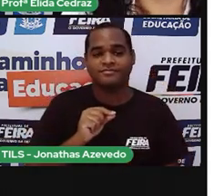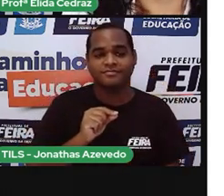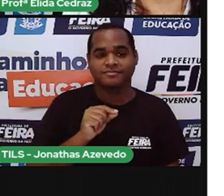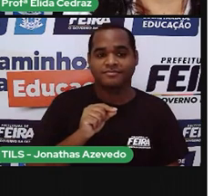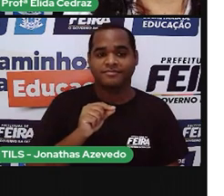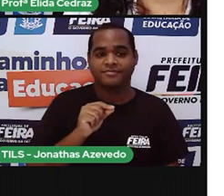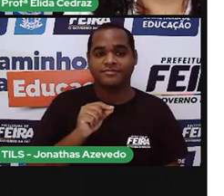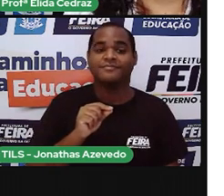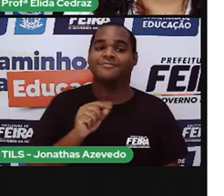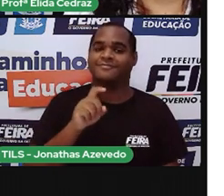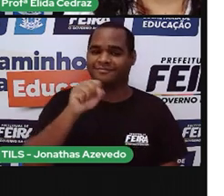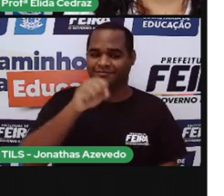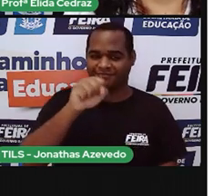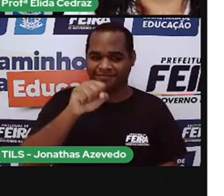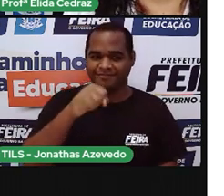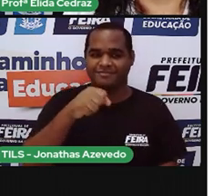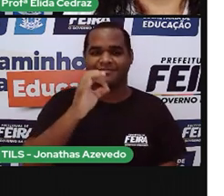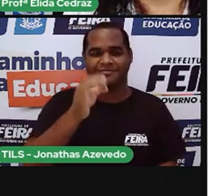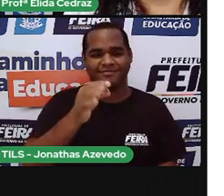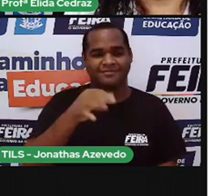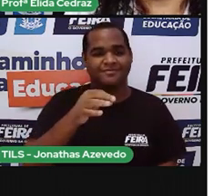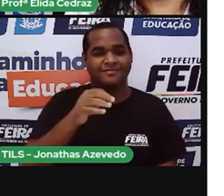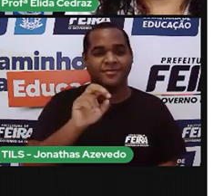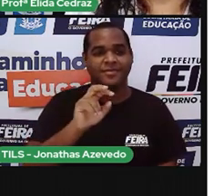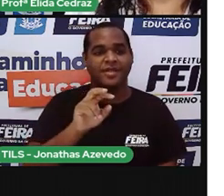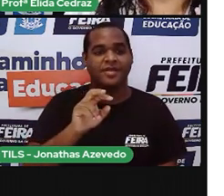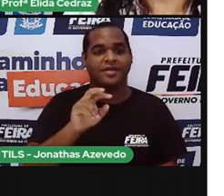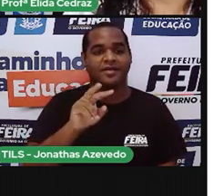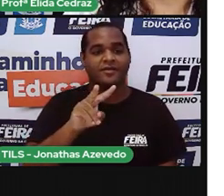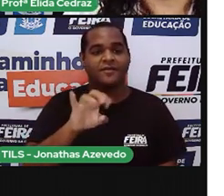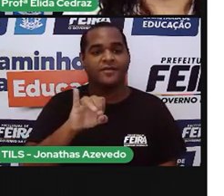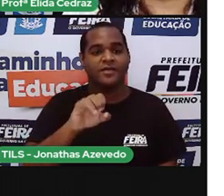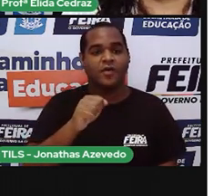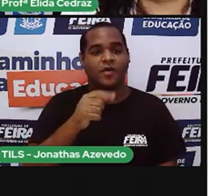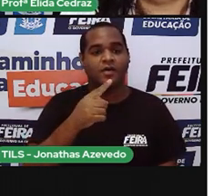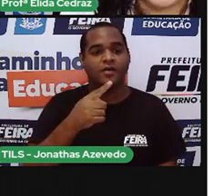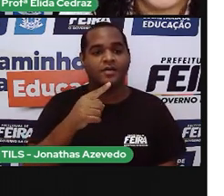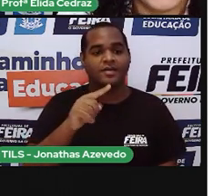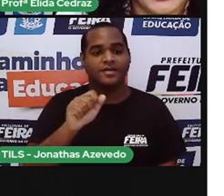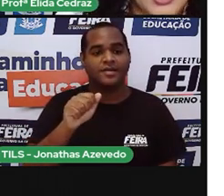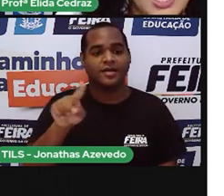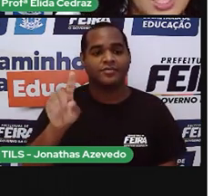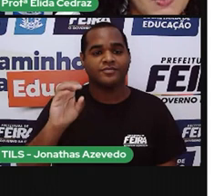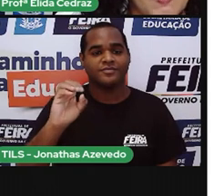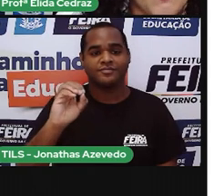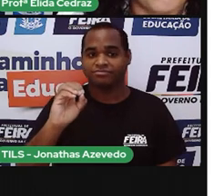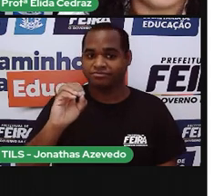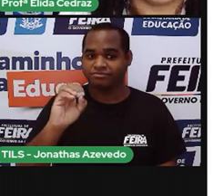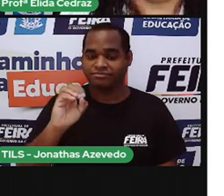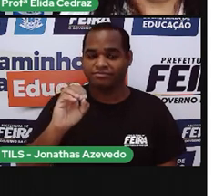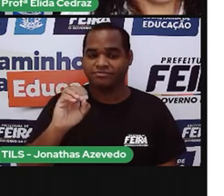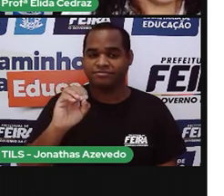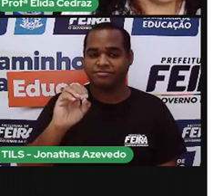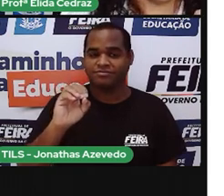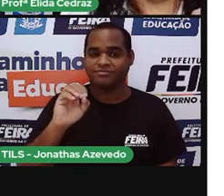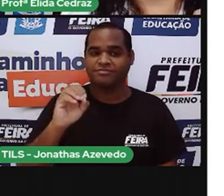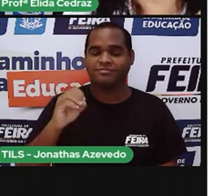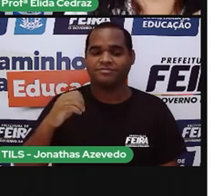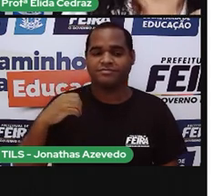é isso qual é o nome dele violão